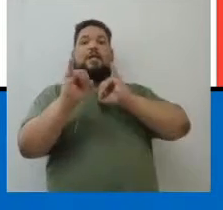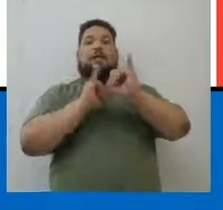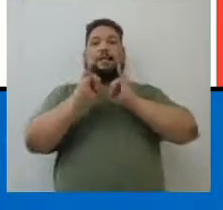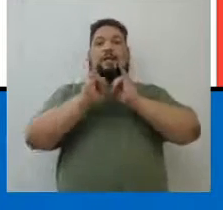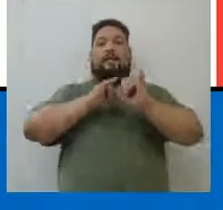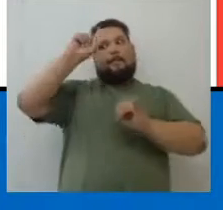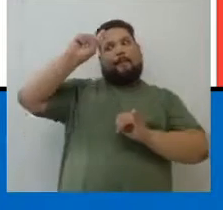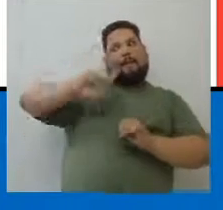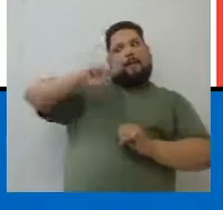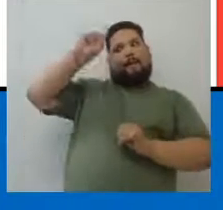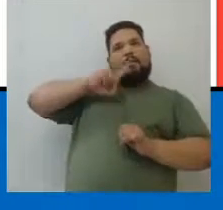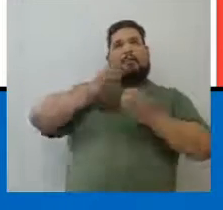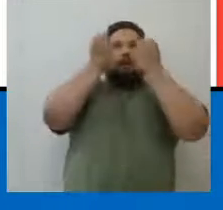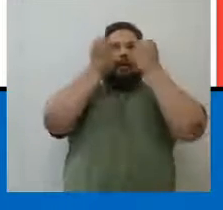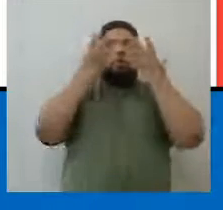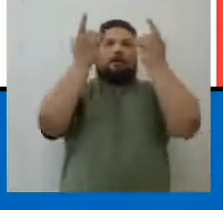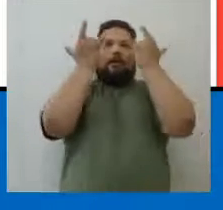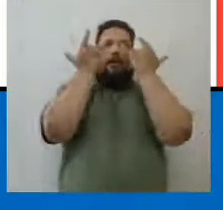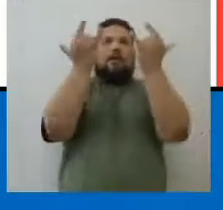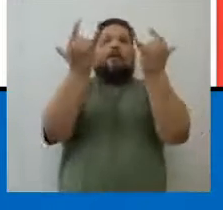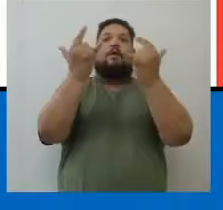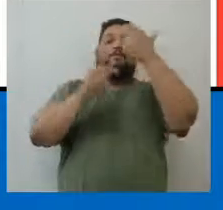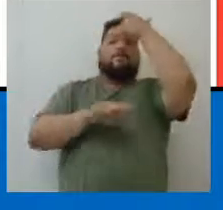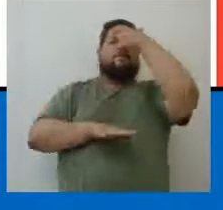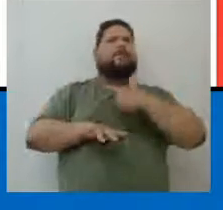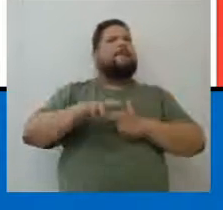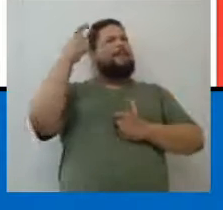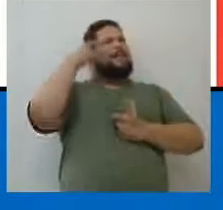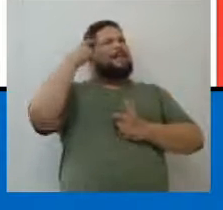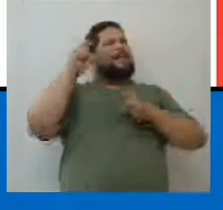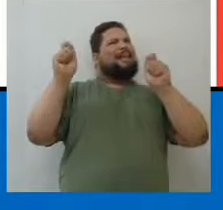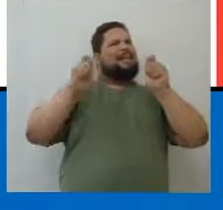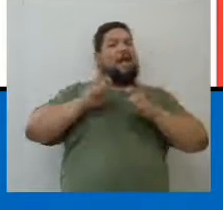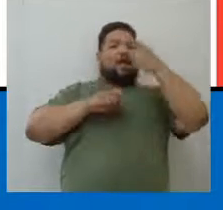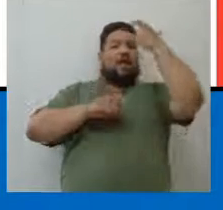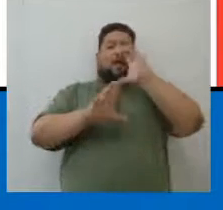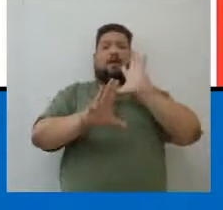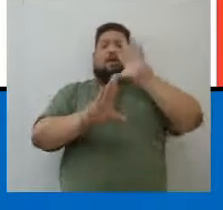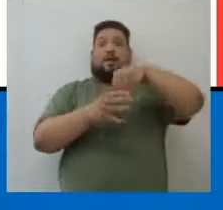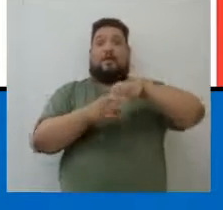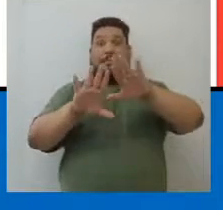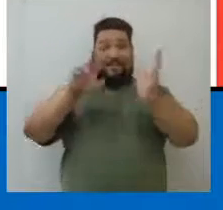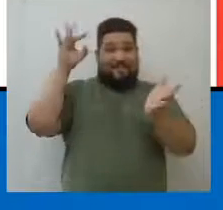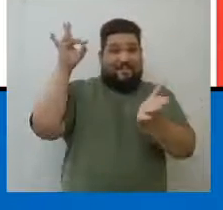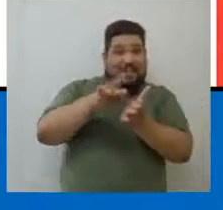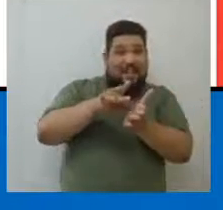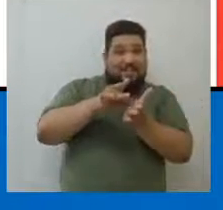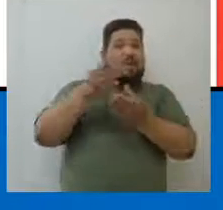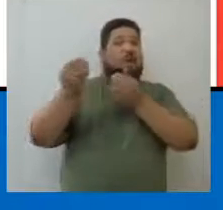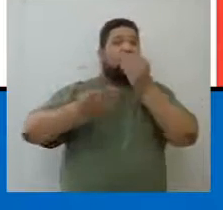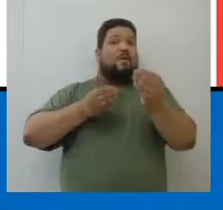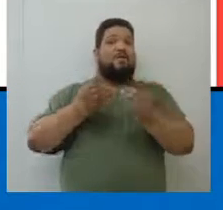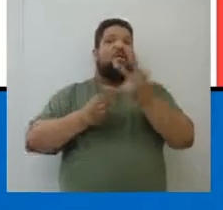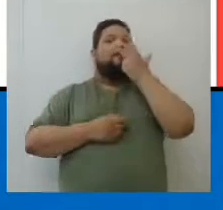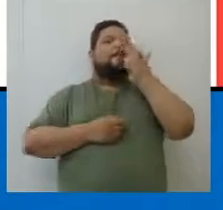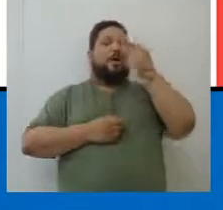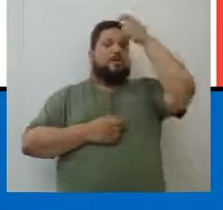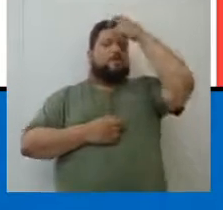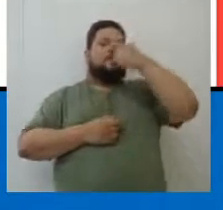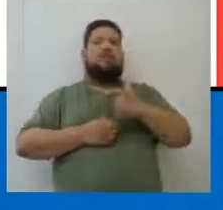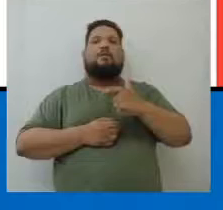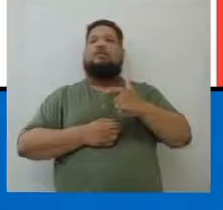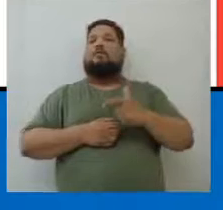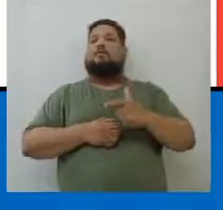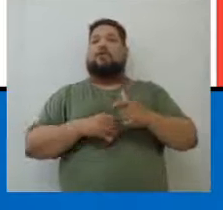tem que obter. E cada vez mais você fica achando que faz parte do processo. Mas muitas vezes você só tem o veículo